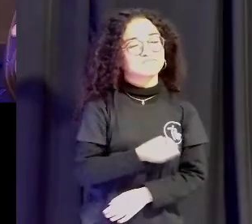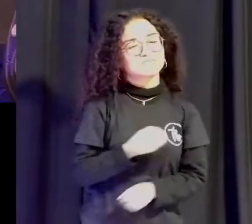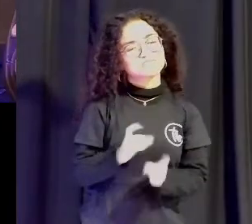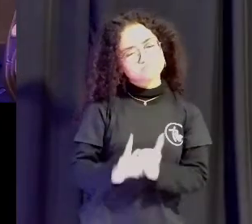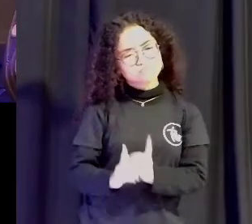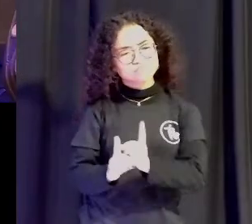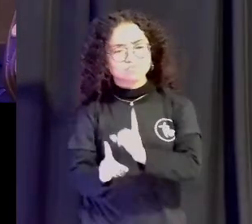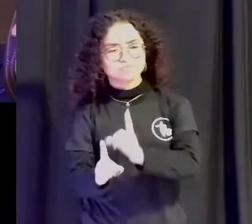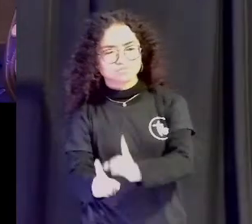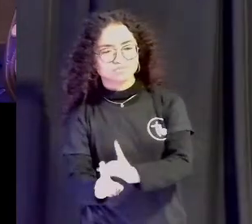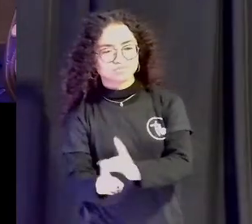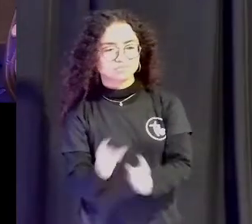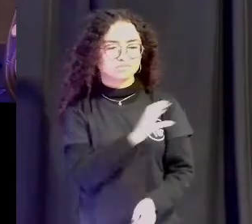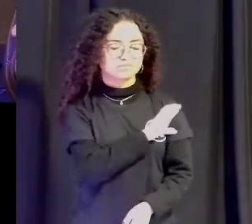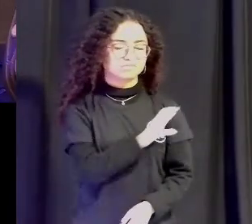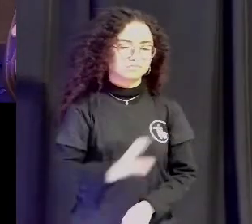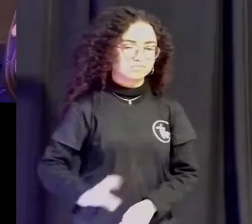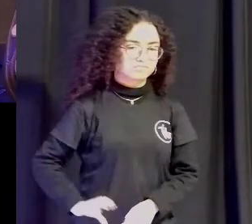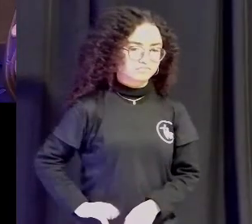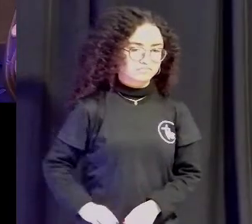Cristo.